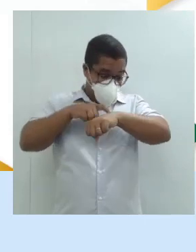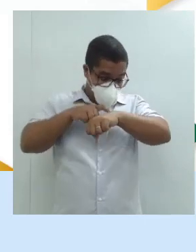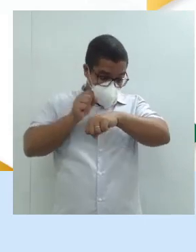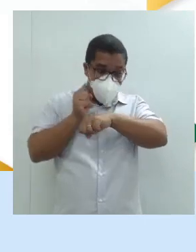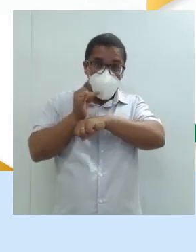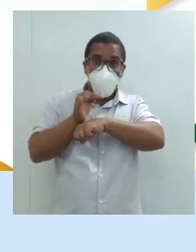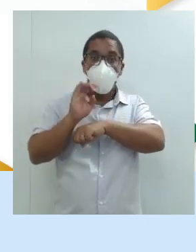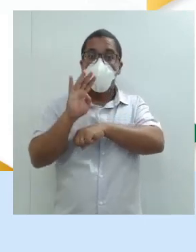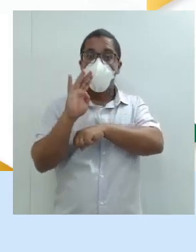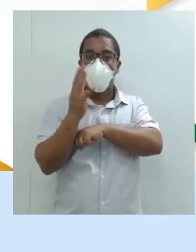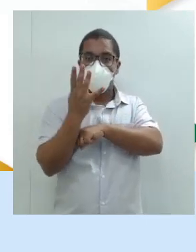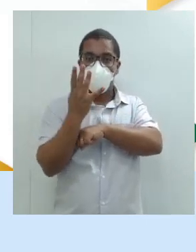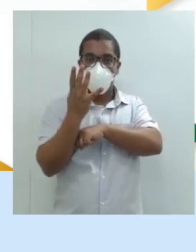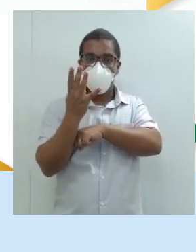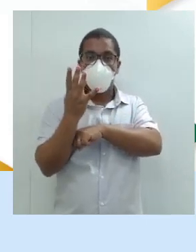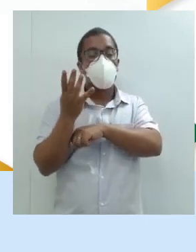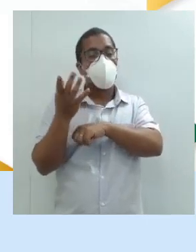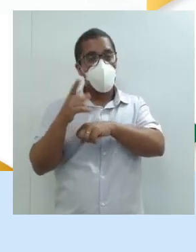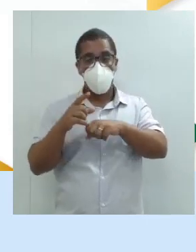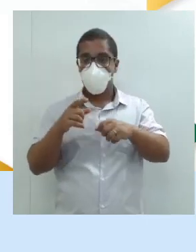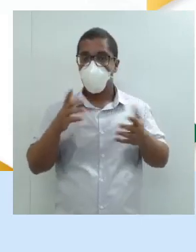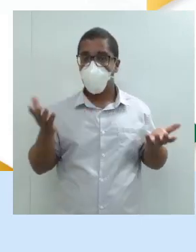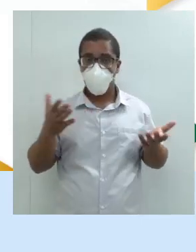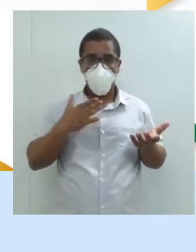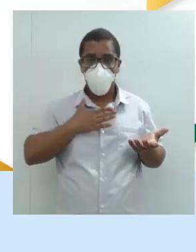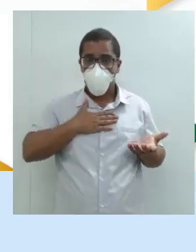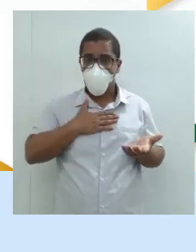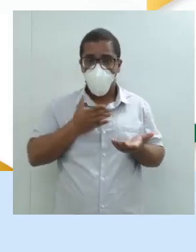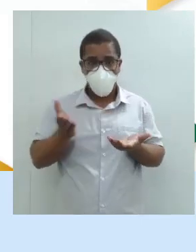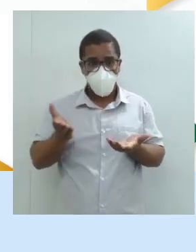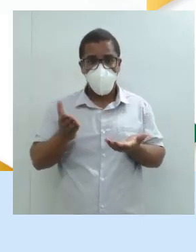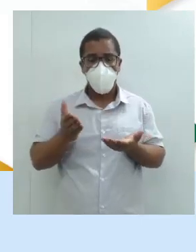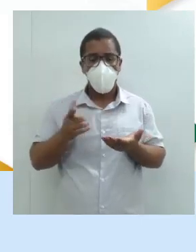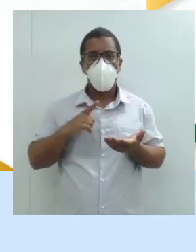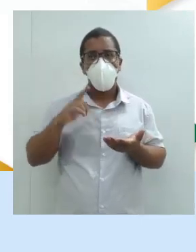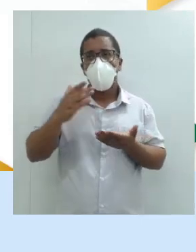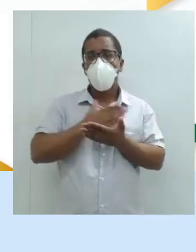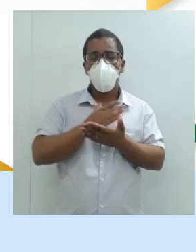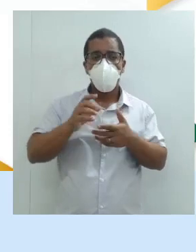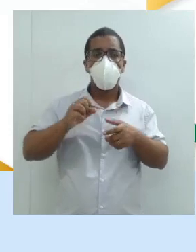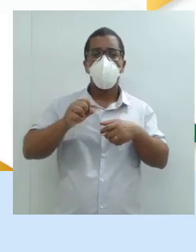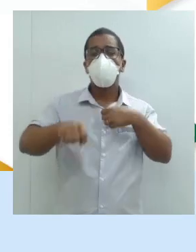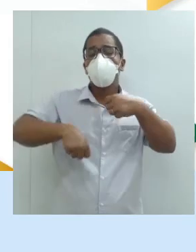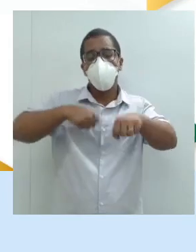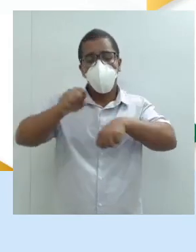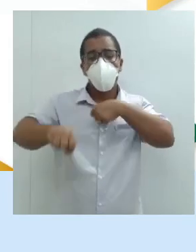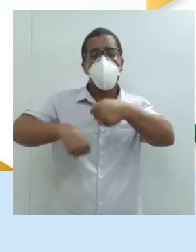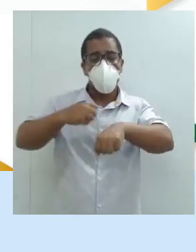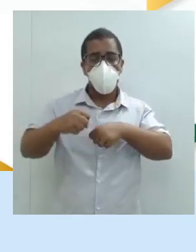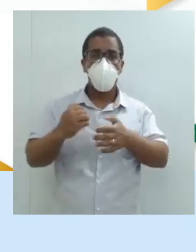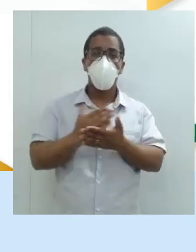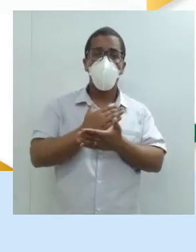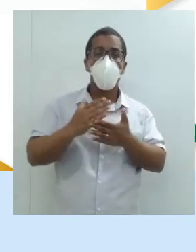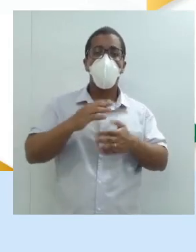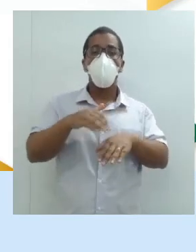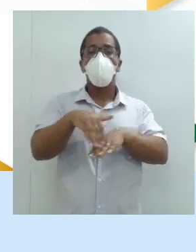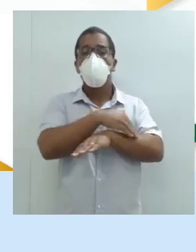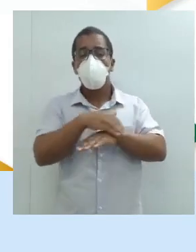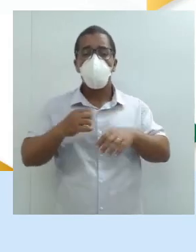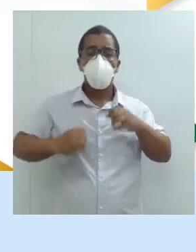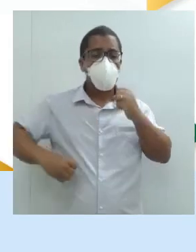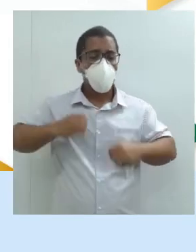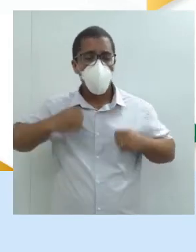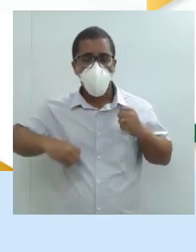essa pelada do final de semana, né? Então tem vários esportes, as pessoas que pedalam, né? As pessoas que correm na rua por lazer,